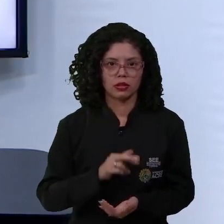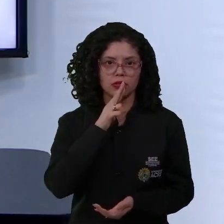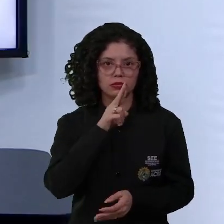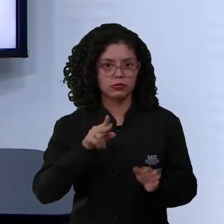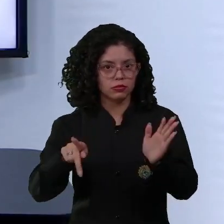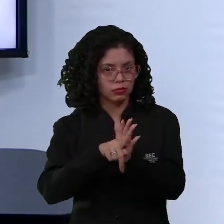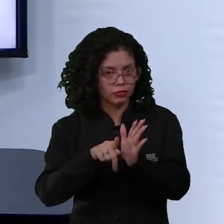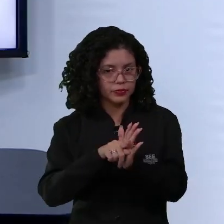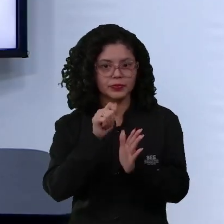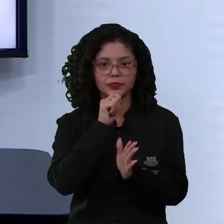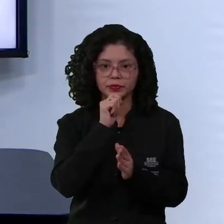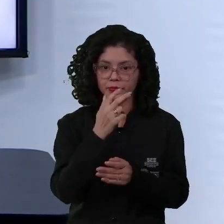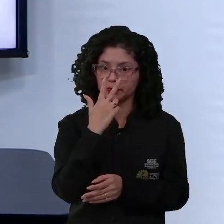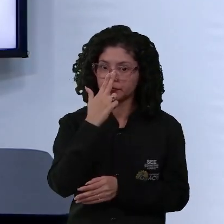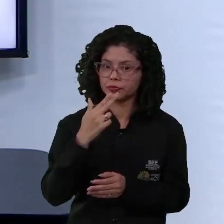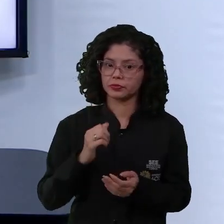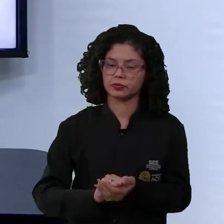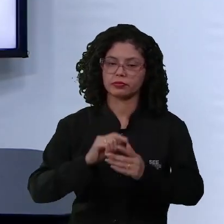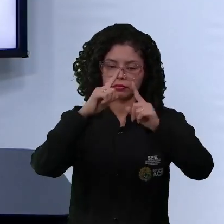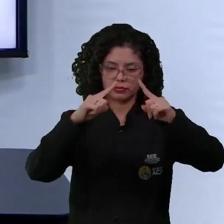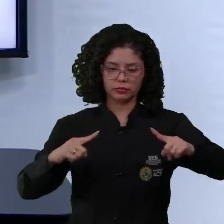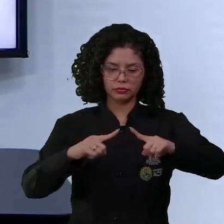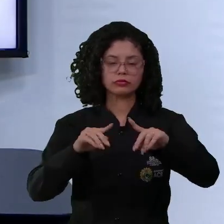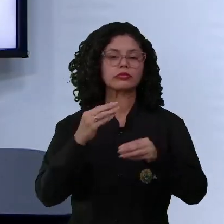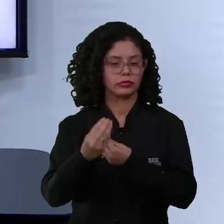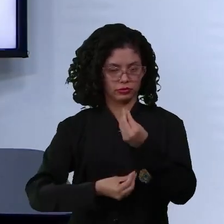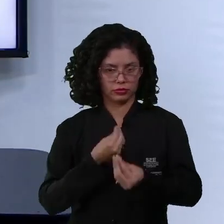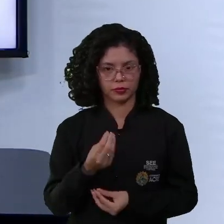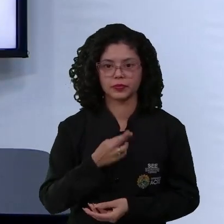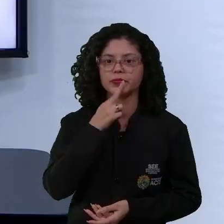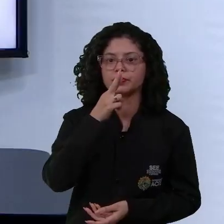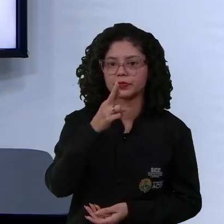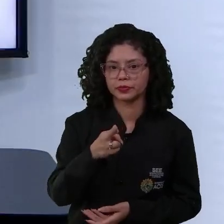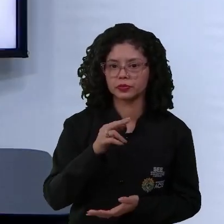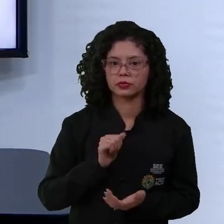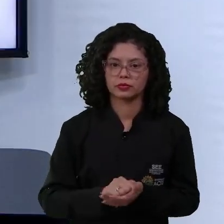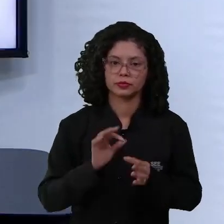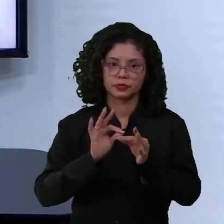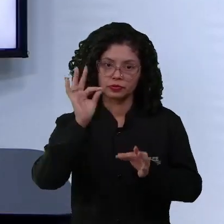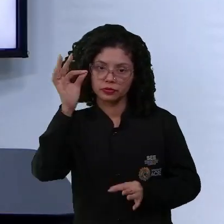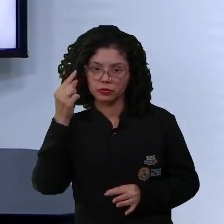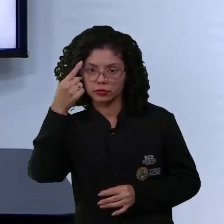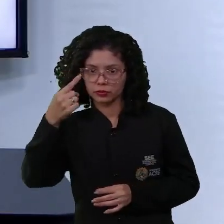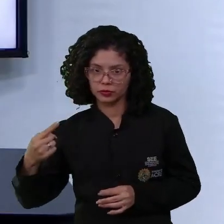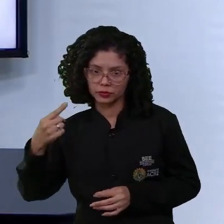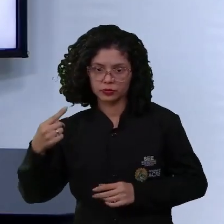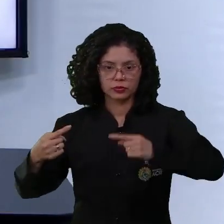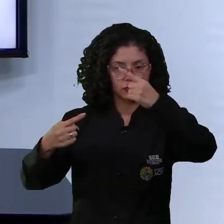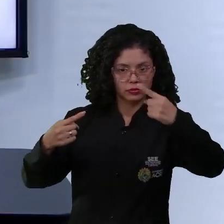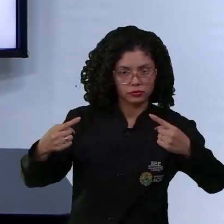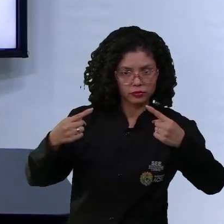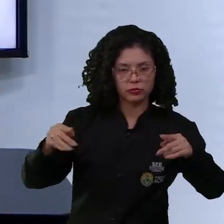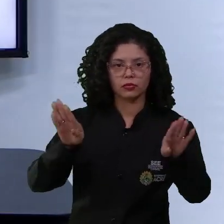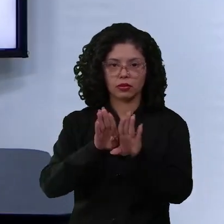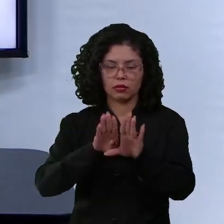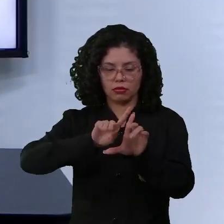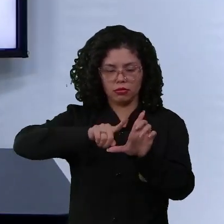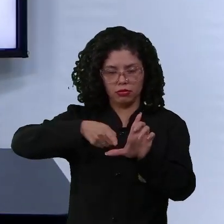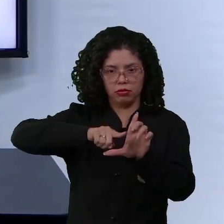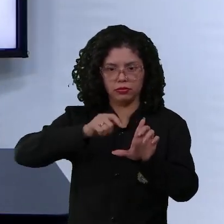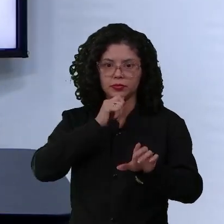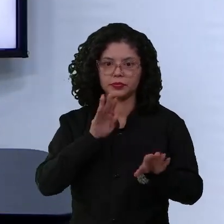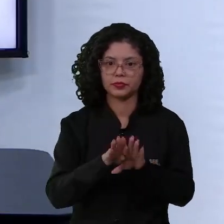de congruência e de semelhança de triângulo e como resolver a medida de um lado, a medida de um ângulo,